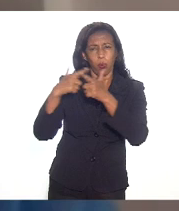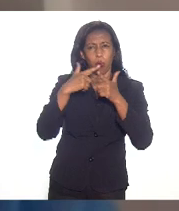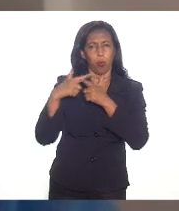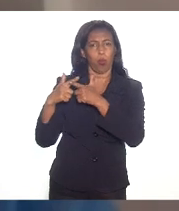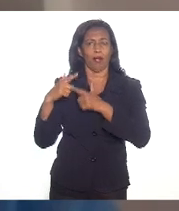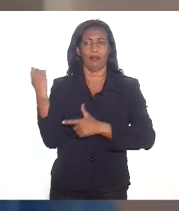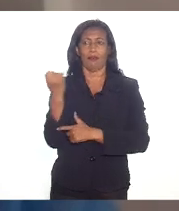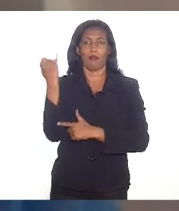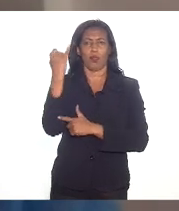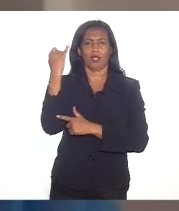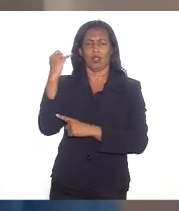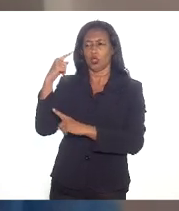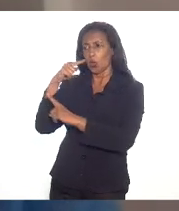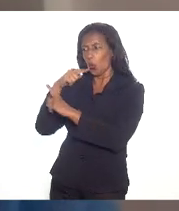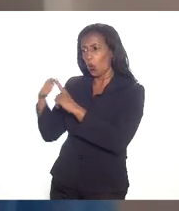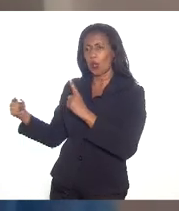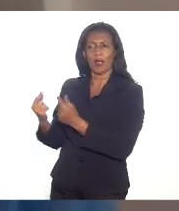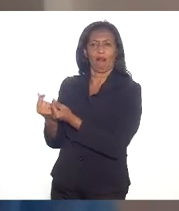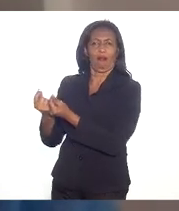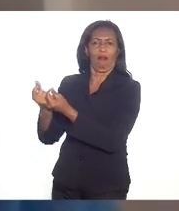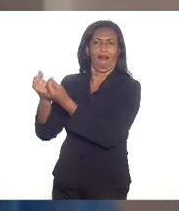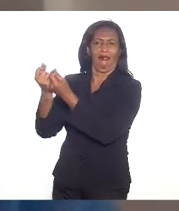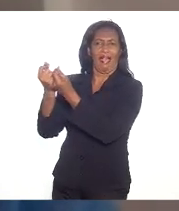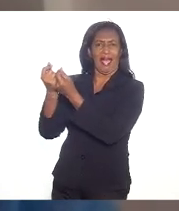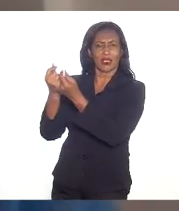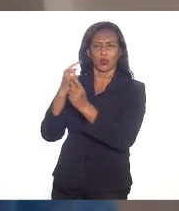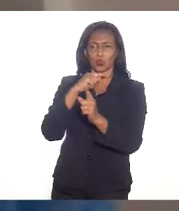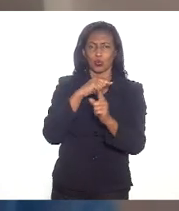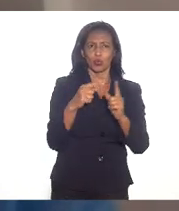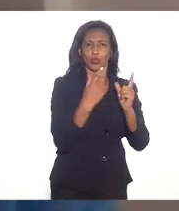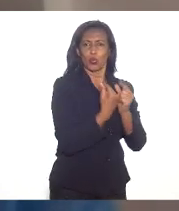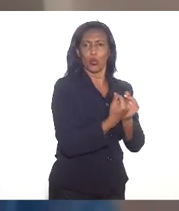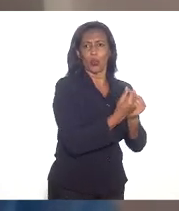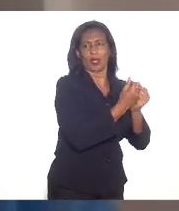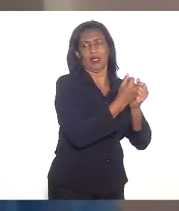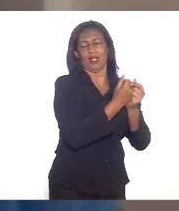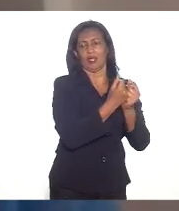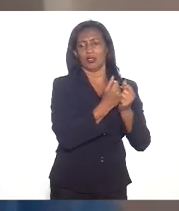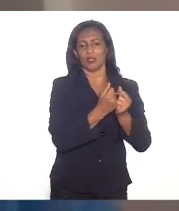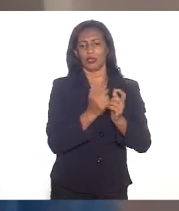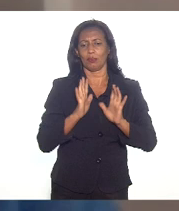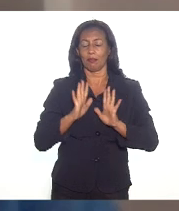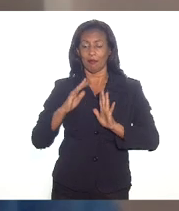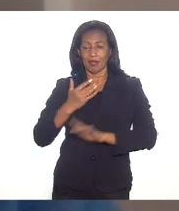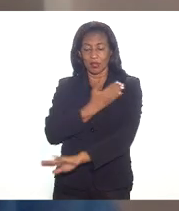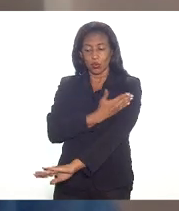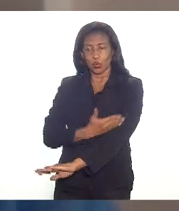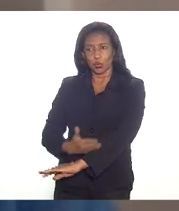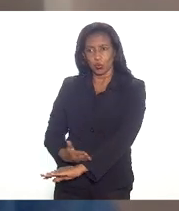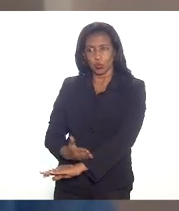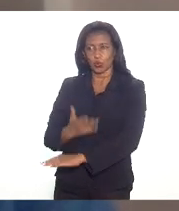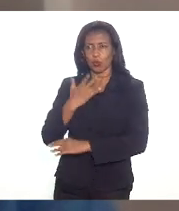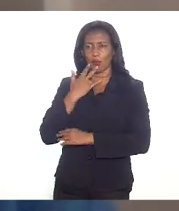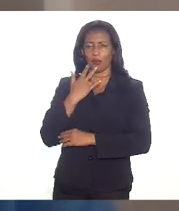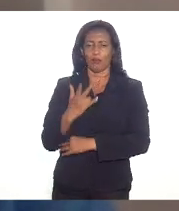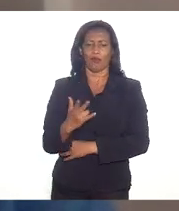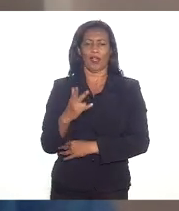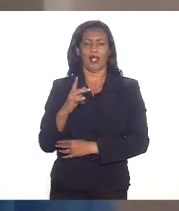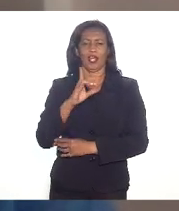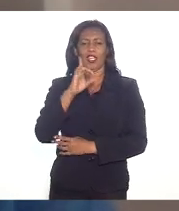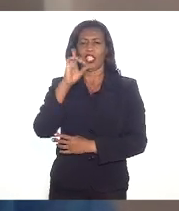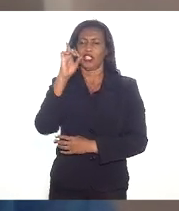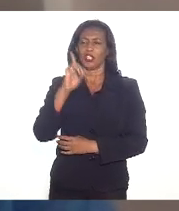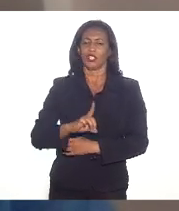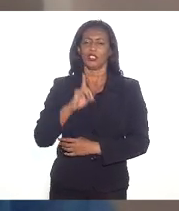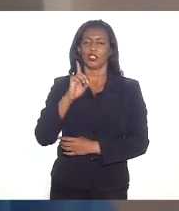cortando despesa, como alguns pensam simplificadamente, né? A gente costuma citar o Waldir, também o diretor da